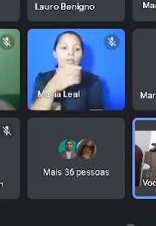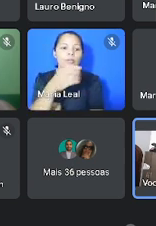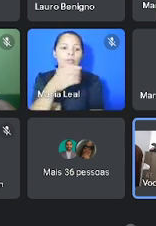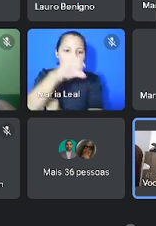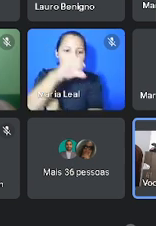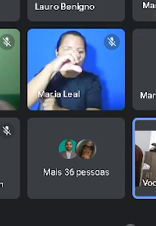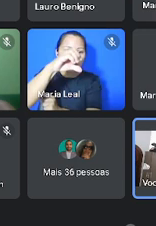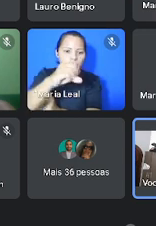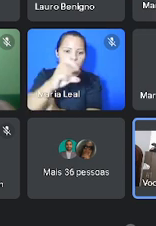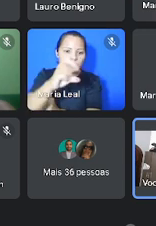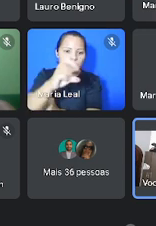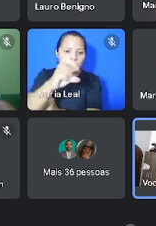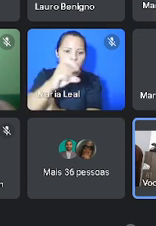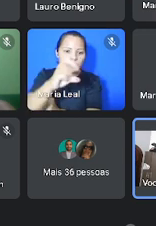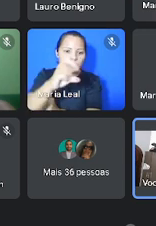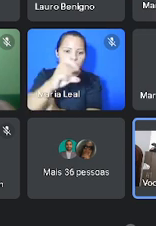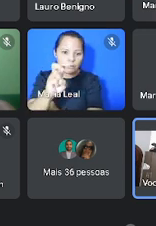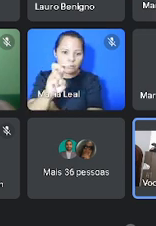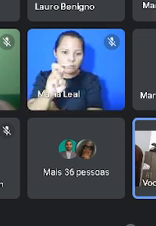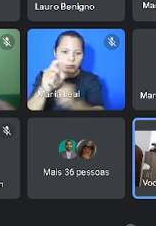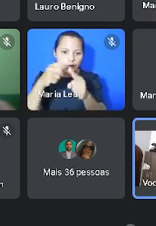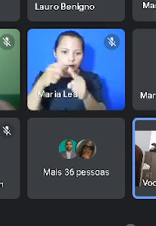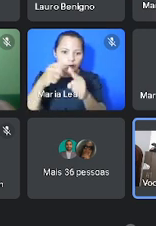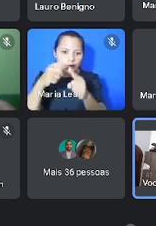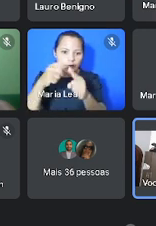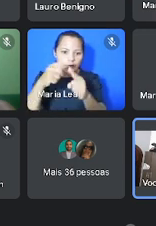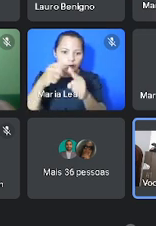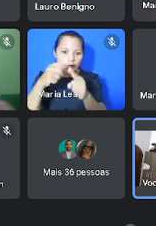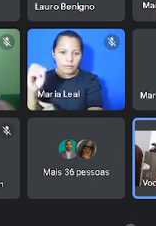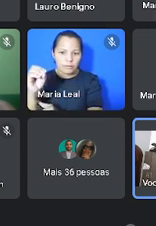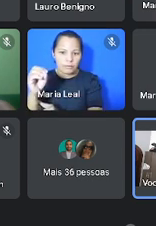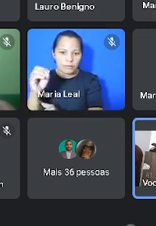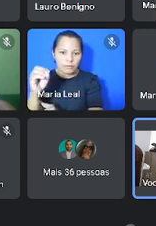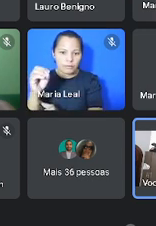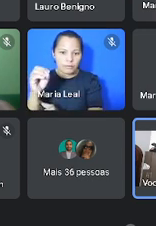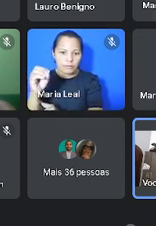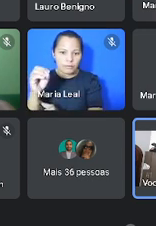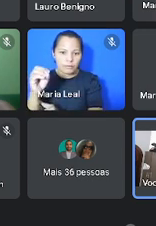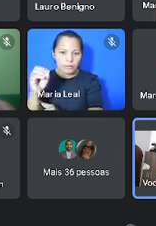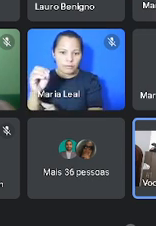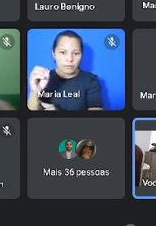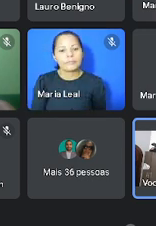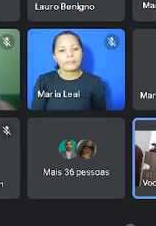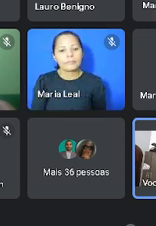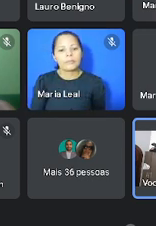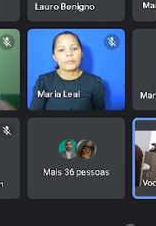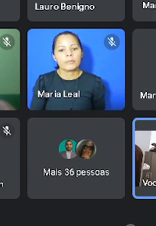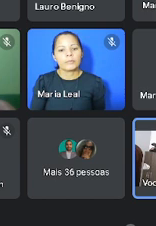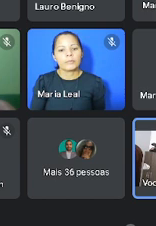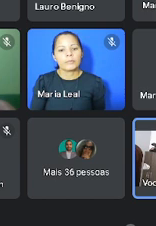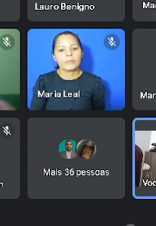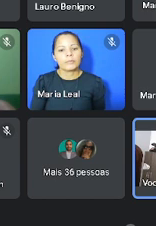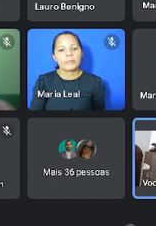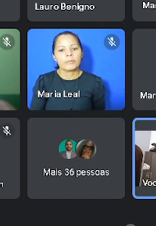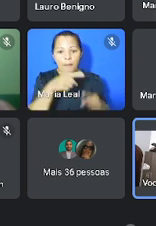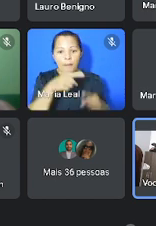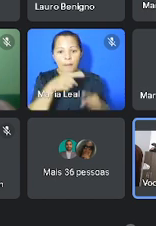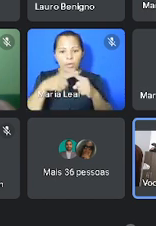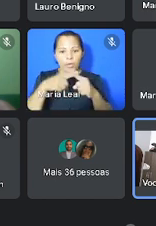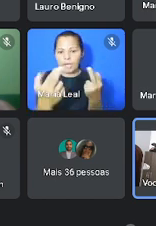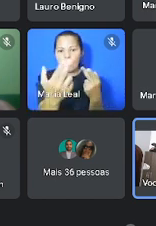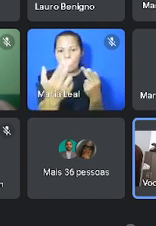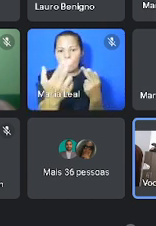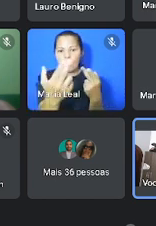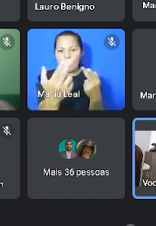cancela. Eu vou cancelar esse trecho aqui. Não. Eu vou cancelar esse número com esse e vai sobrar